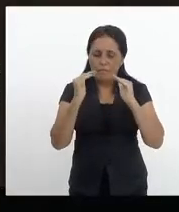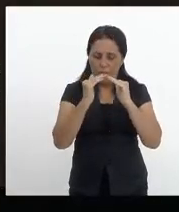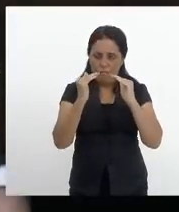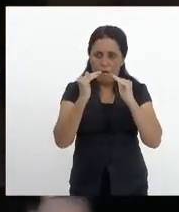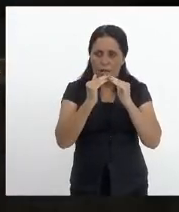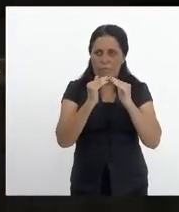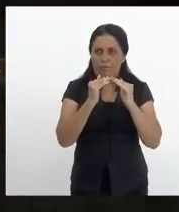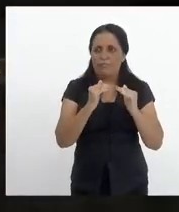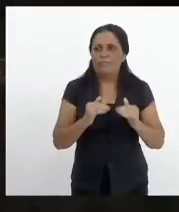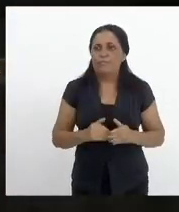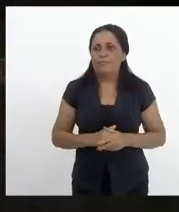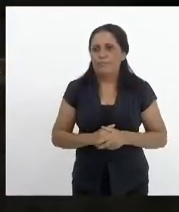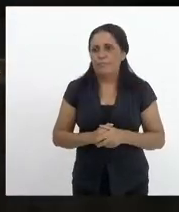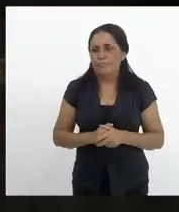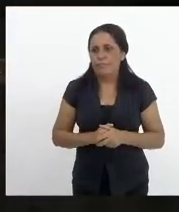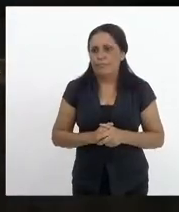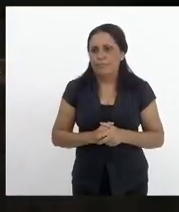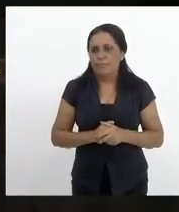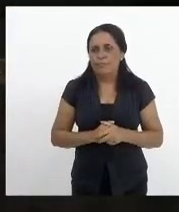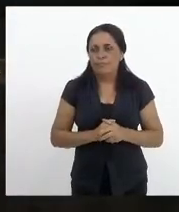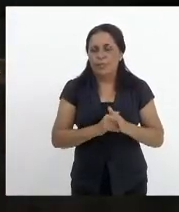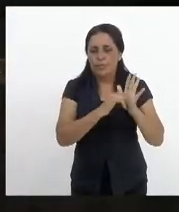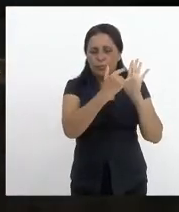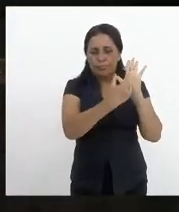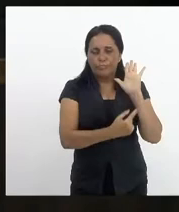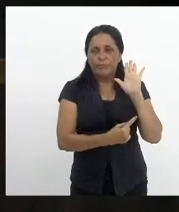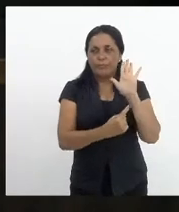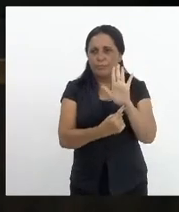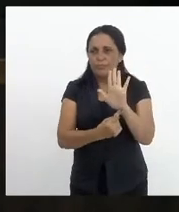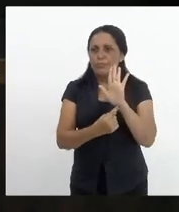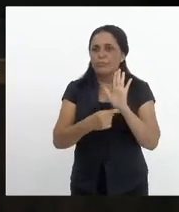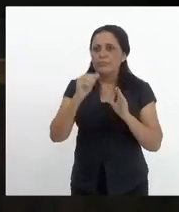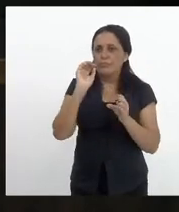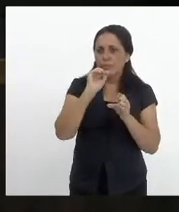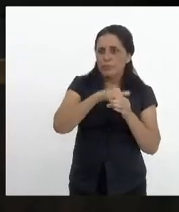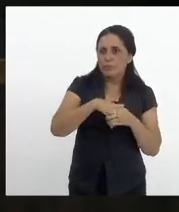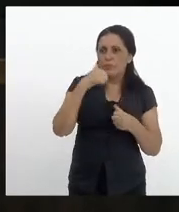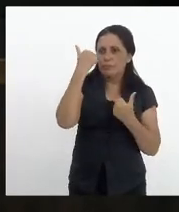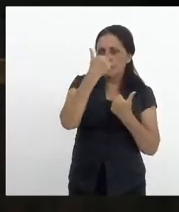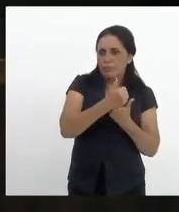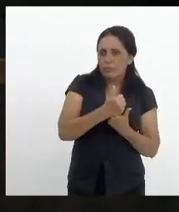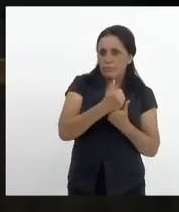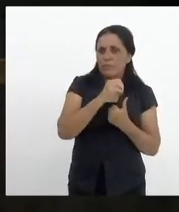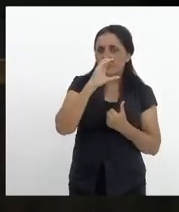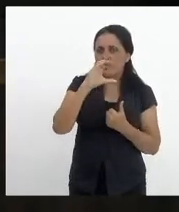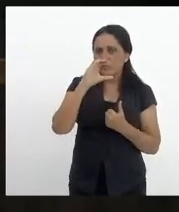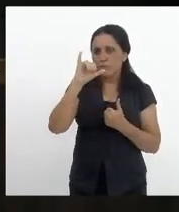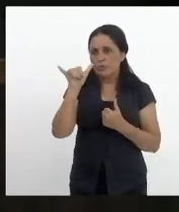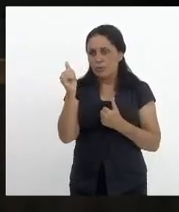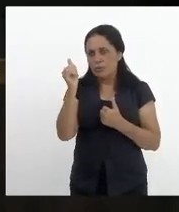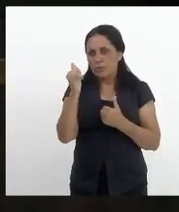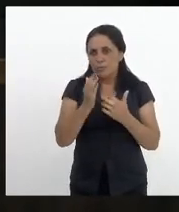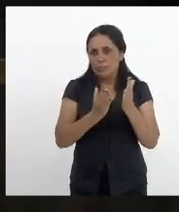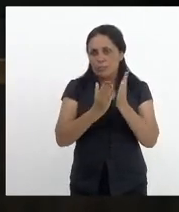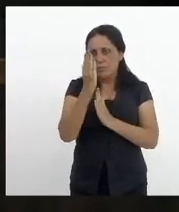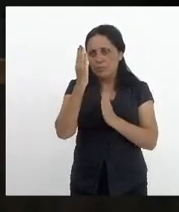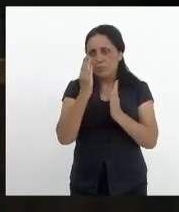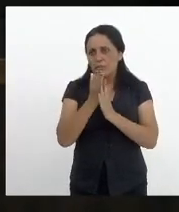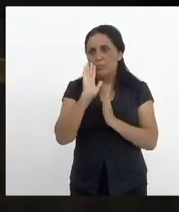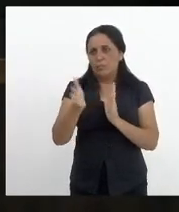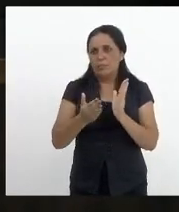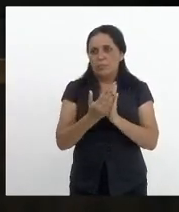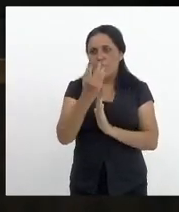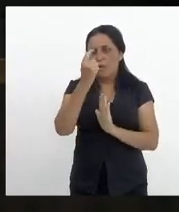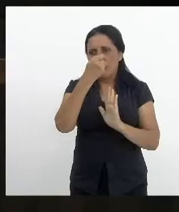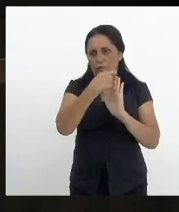Favorável, presidente. Com os pareceres emitidos em votação substitutivo da CCJ. Senhores que aprovam, ministros, como estão aprovados, a redação